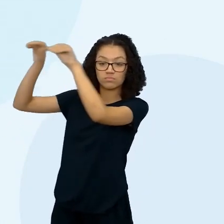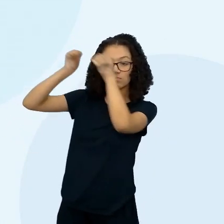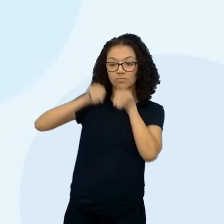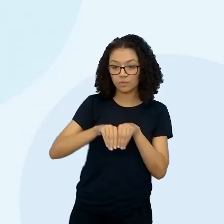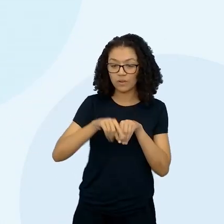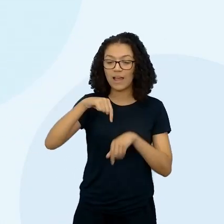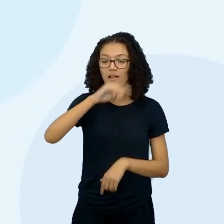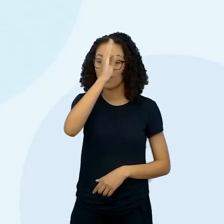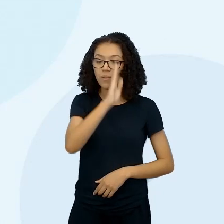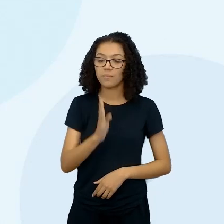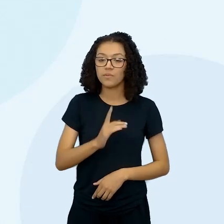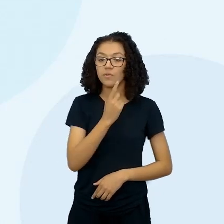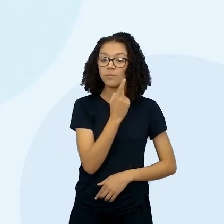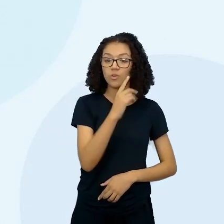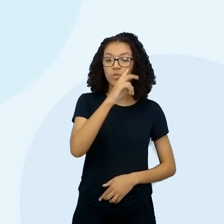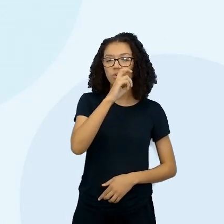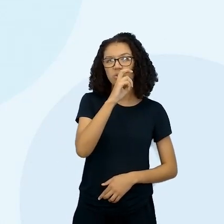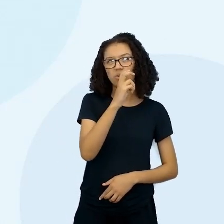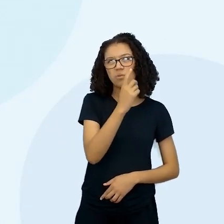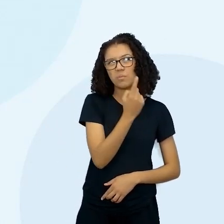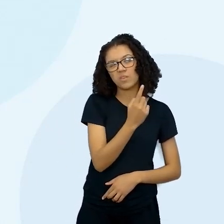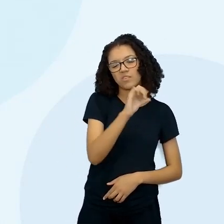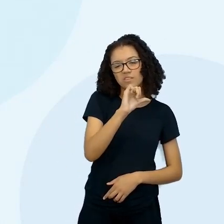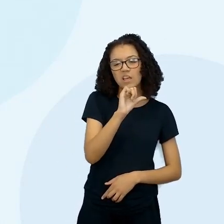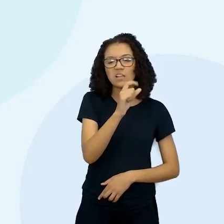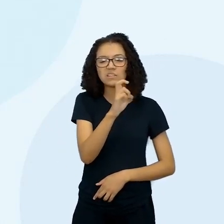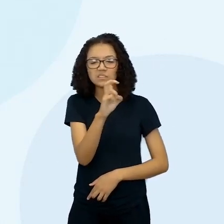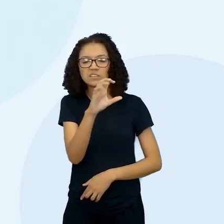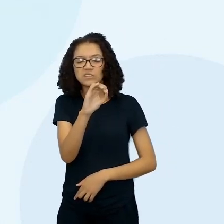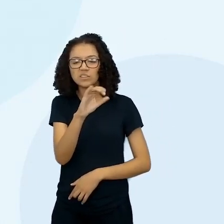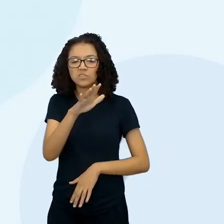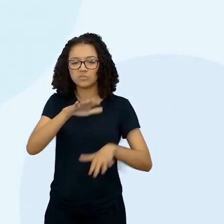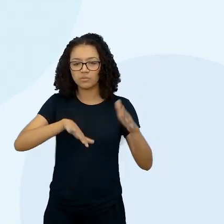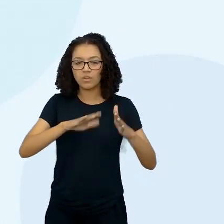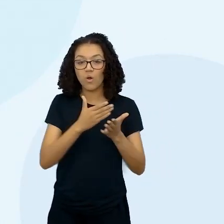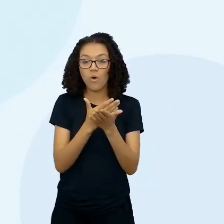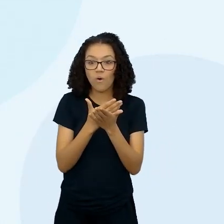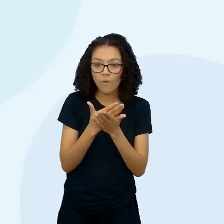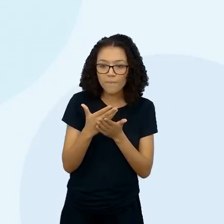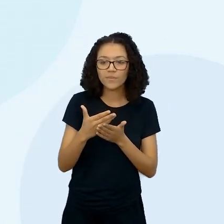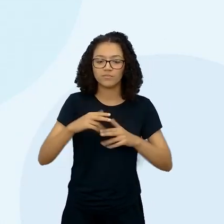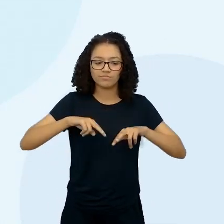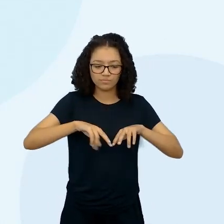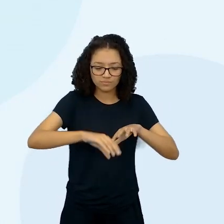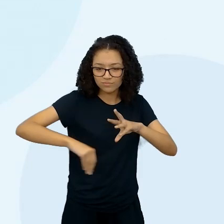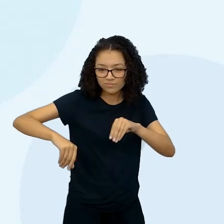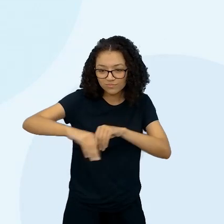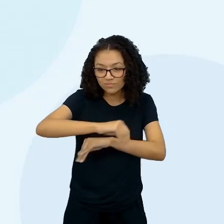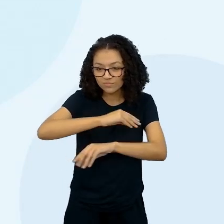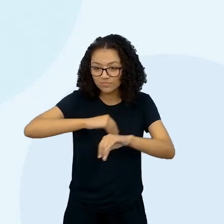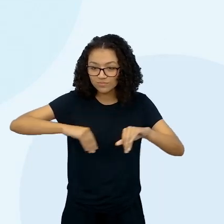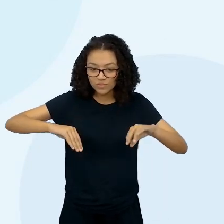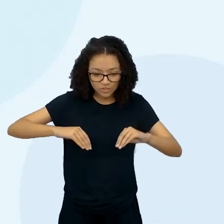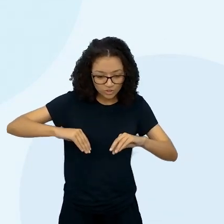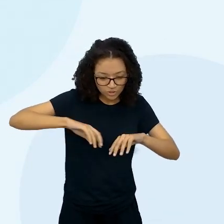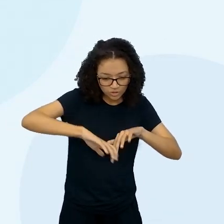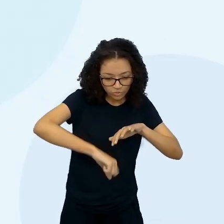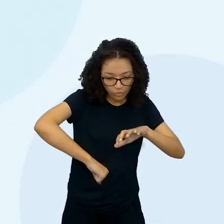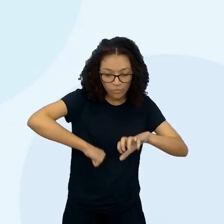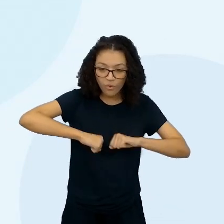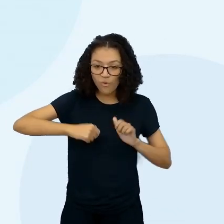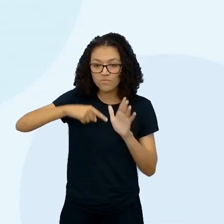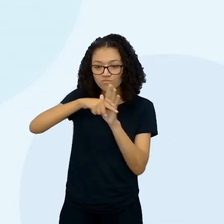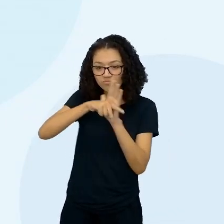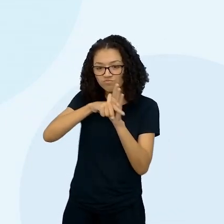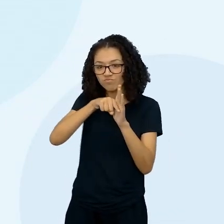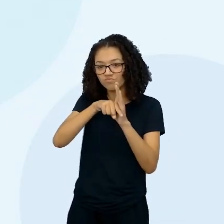1950 para trabalhar aqui. E começou a trabalhar com microbiologia do solo. E aí ela, estudando, né, descobriu, por exemplo,